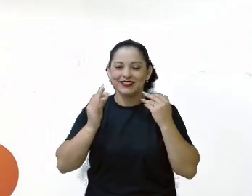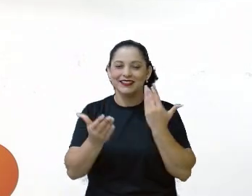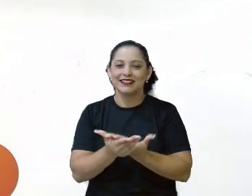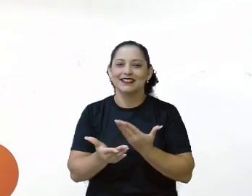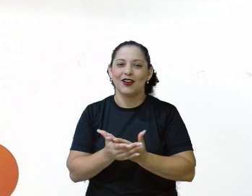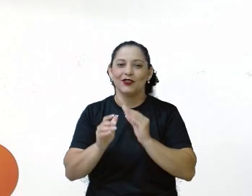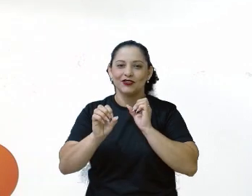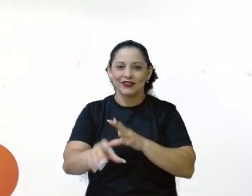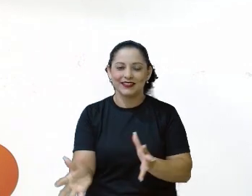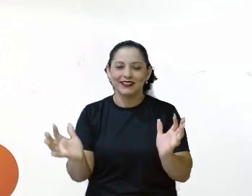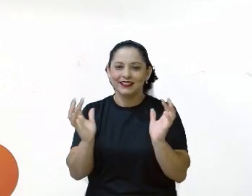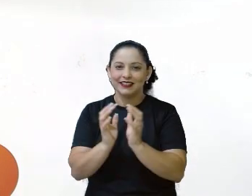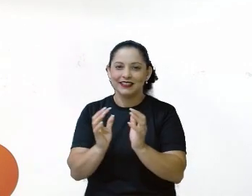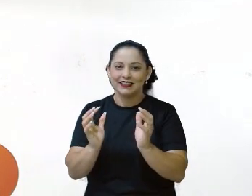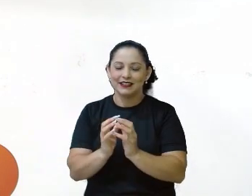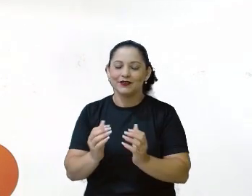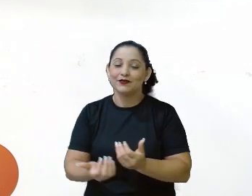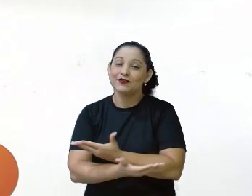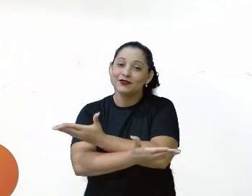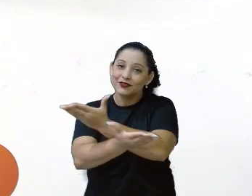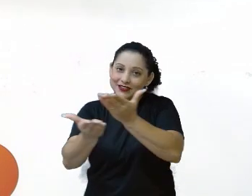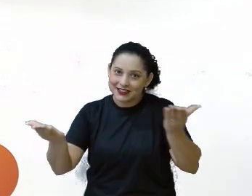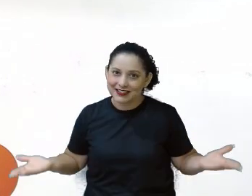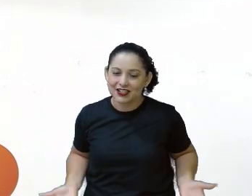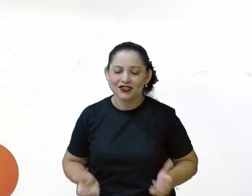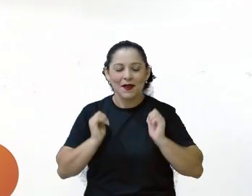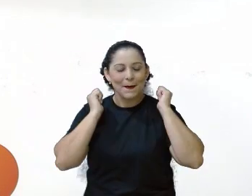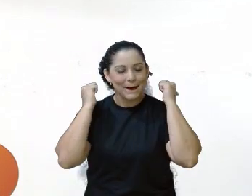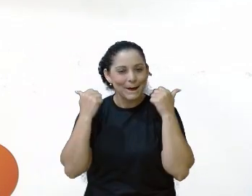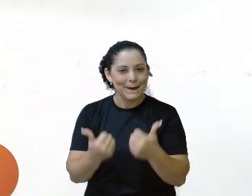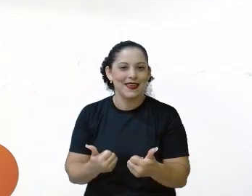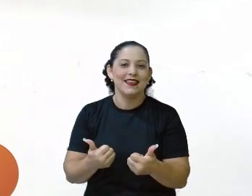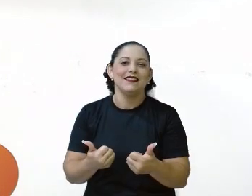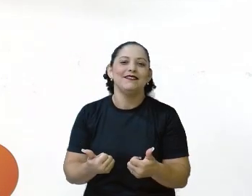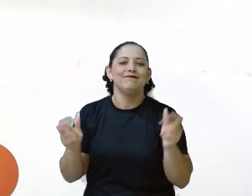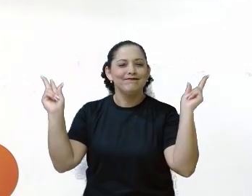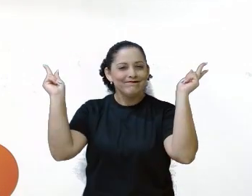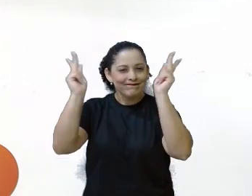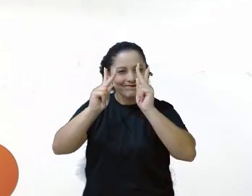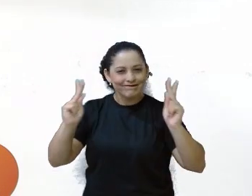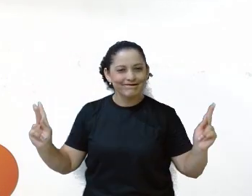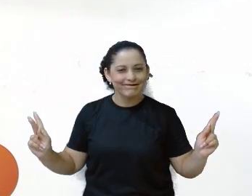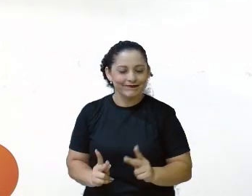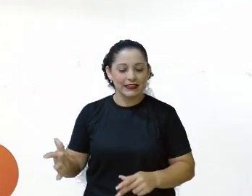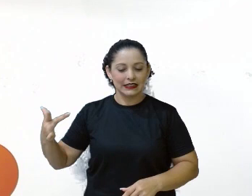do Educa Recife. Eu espero que todos fiquem bem, fiquem em